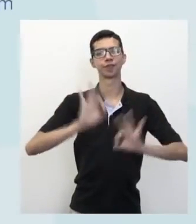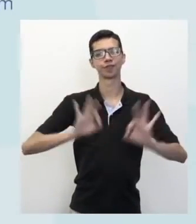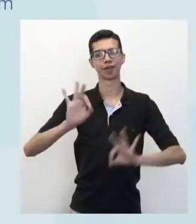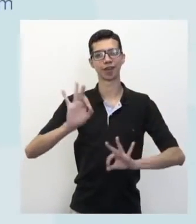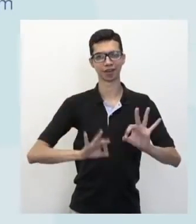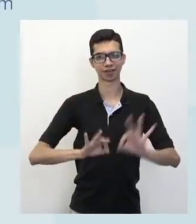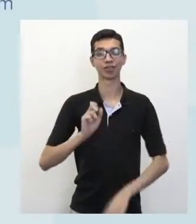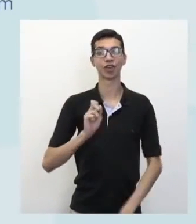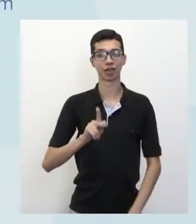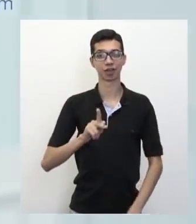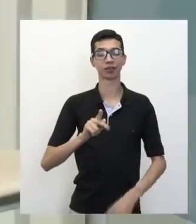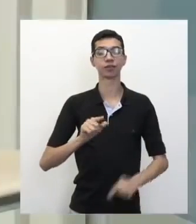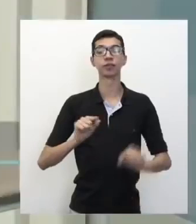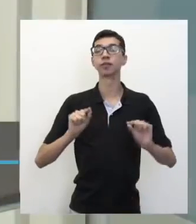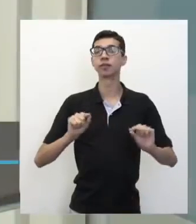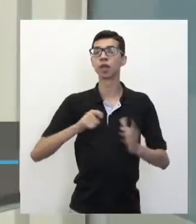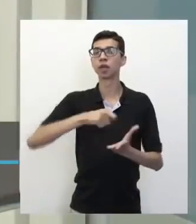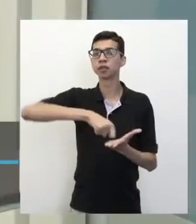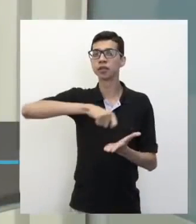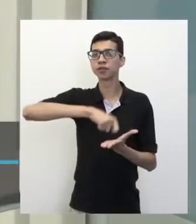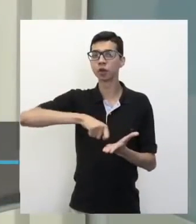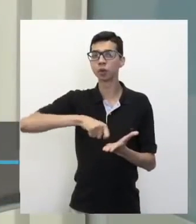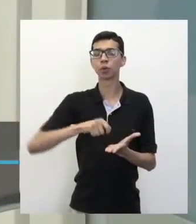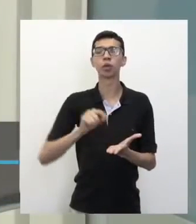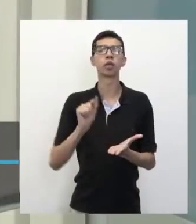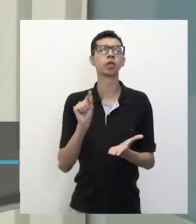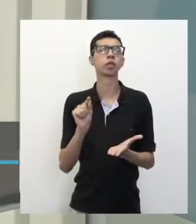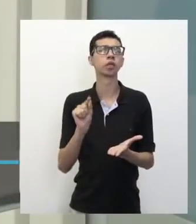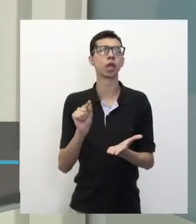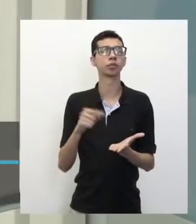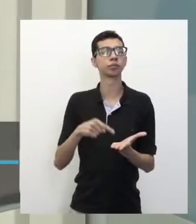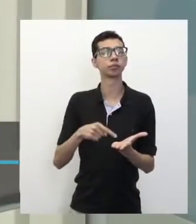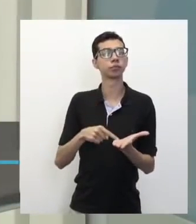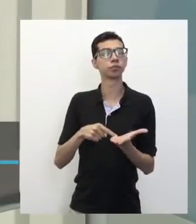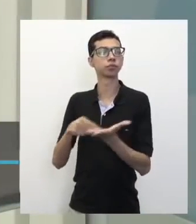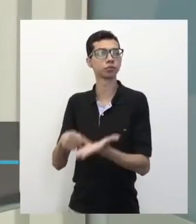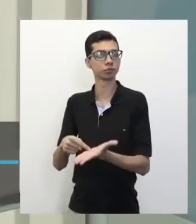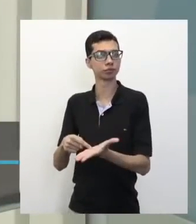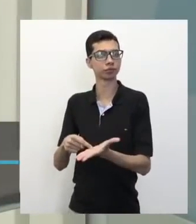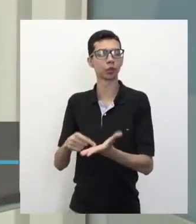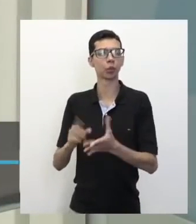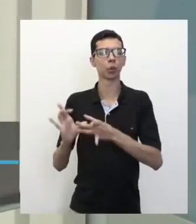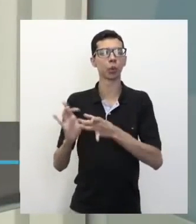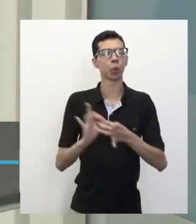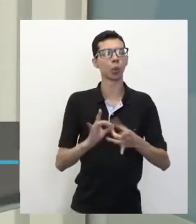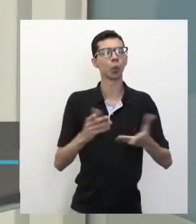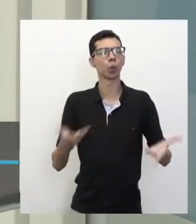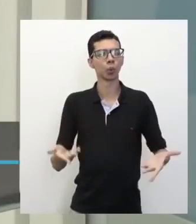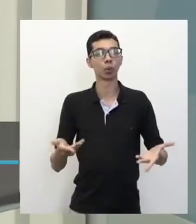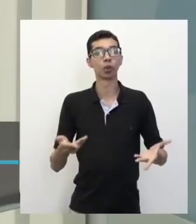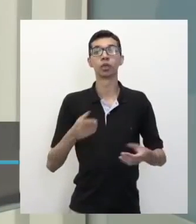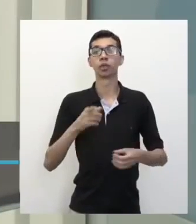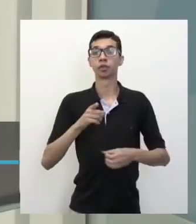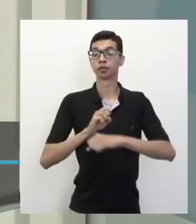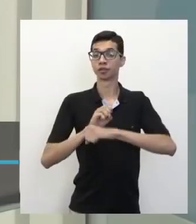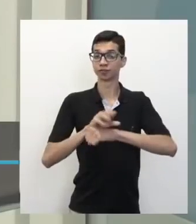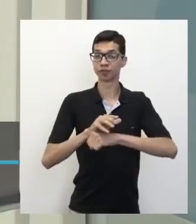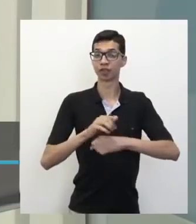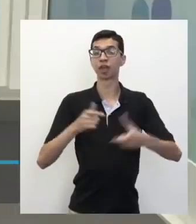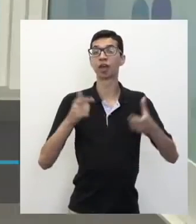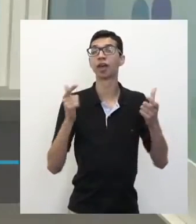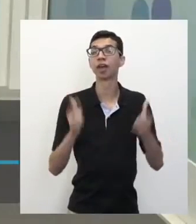Então, quem escreveu, para quem, em que contexto? Vamos lá. Compartilhe no eu